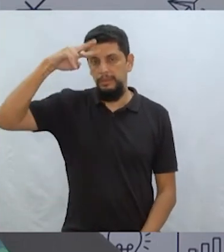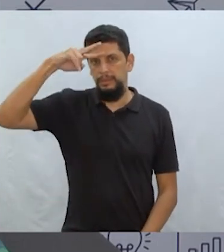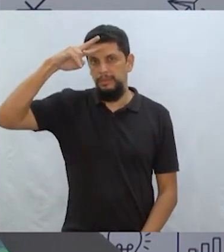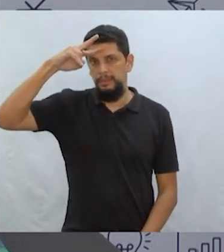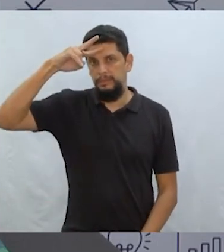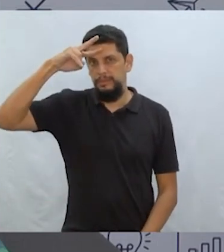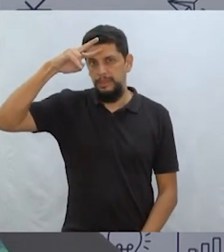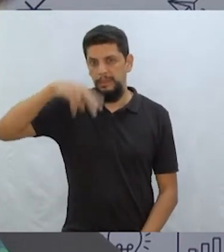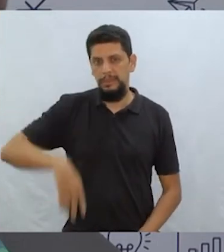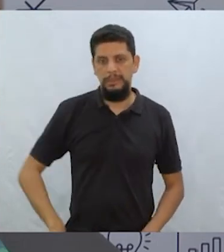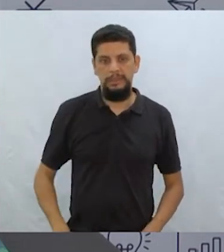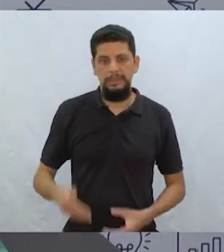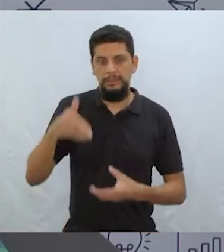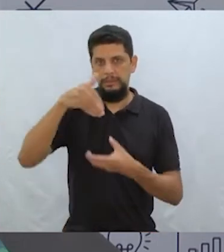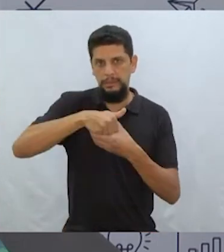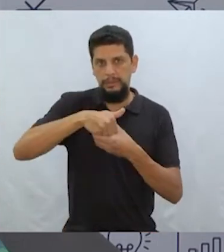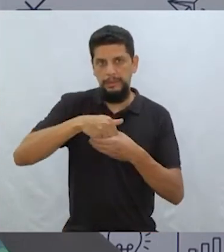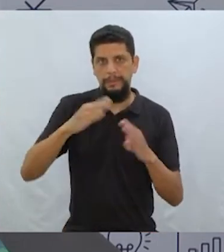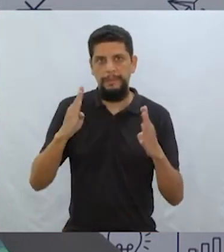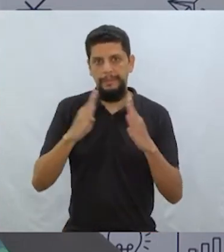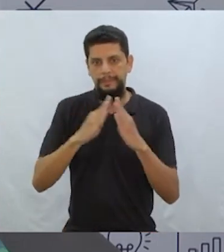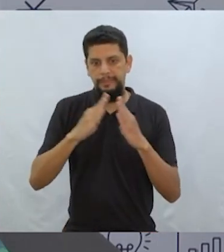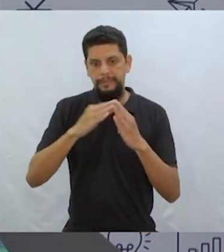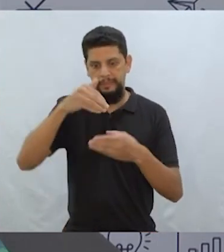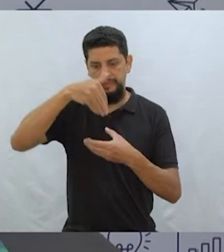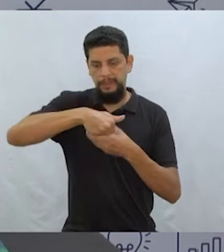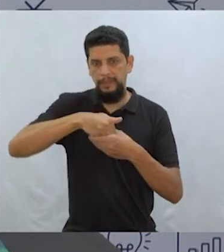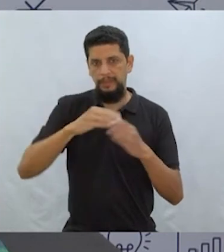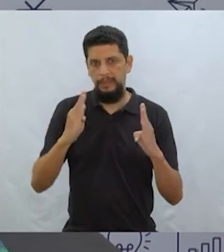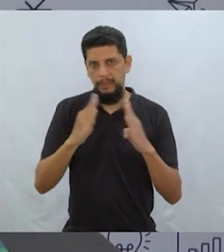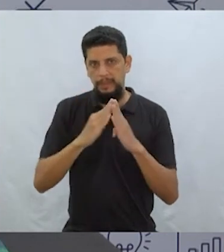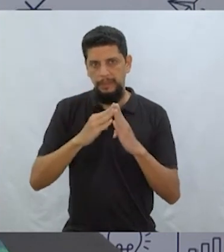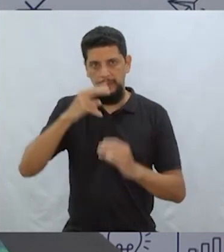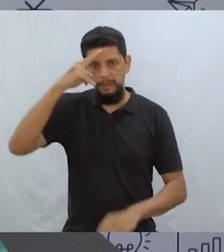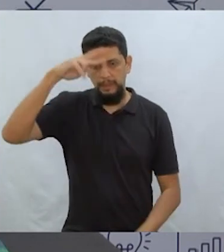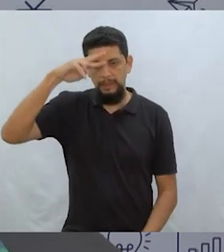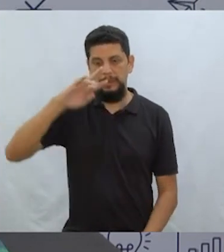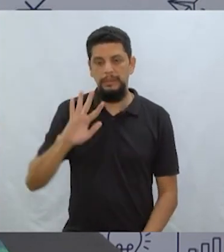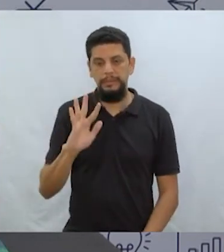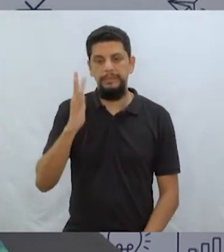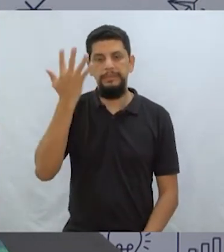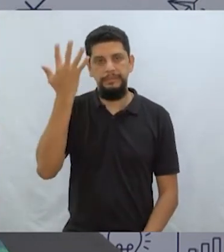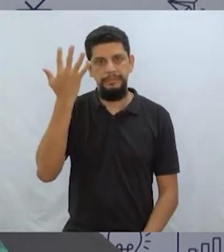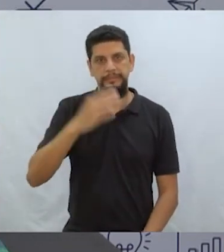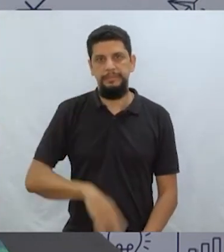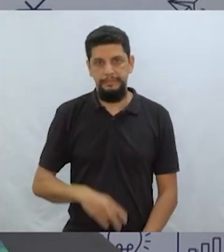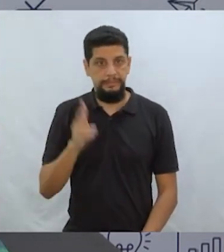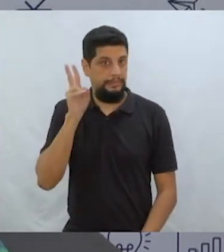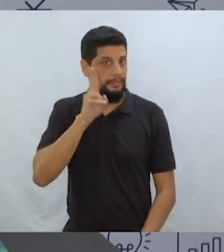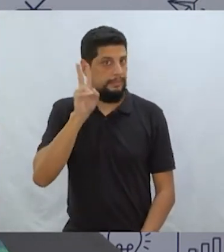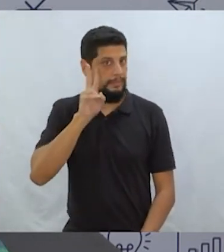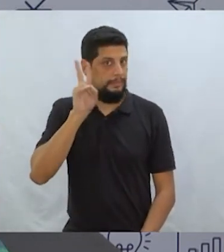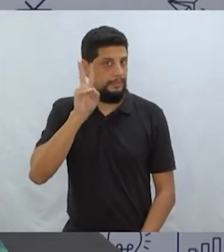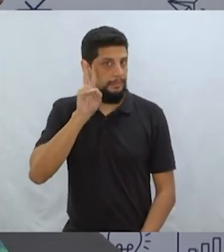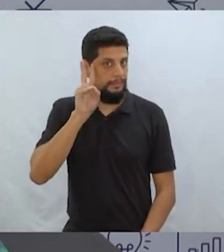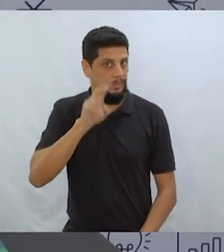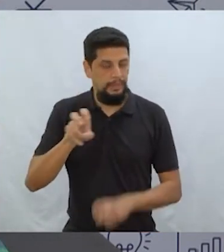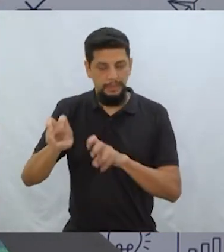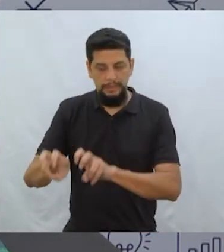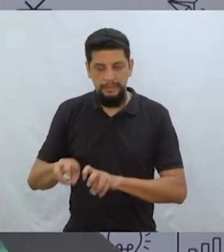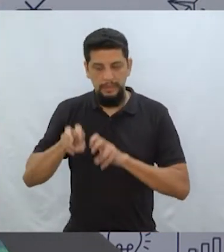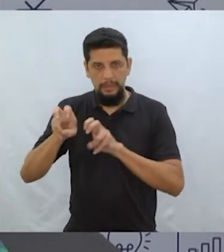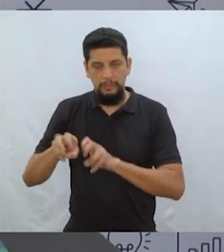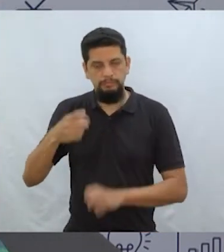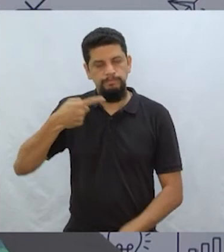história acontece dentro de casa é dentro de casa que a nossa história acontece lembram lá na